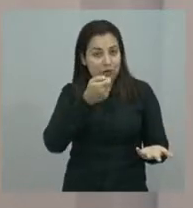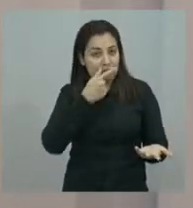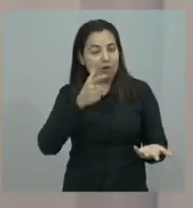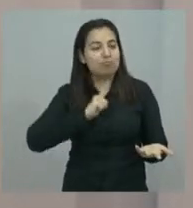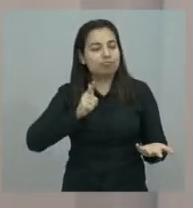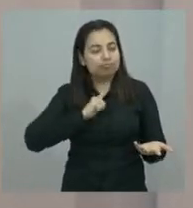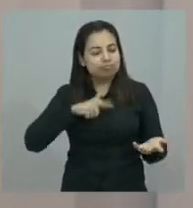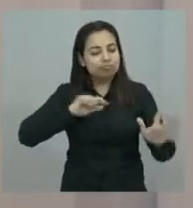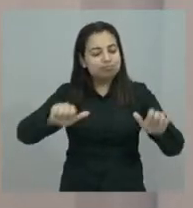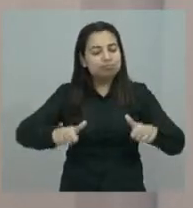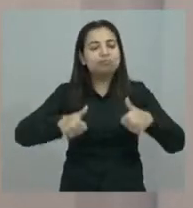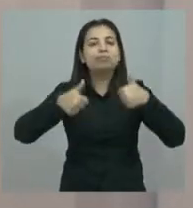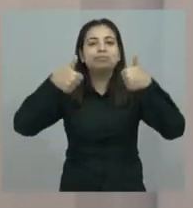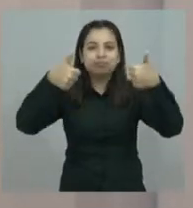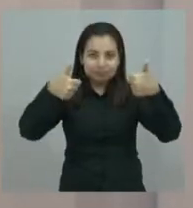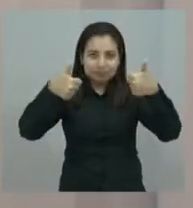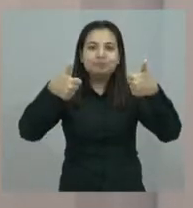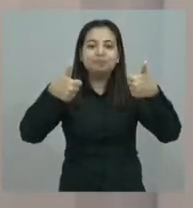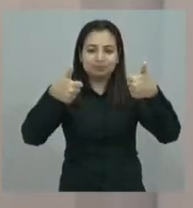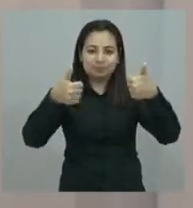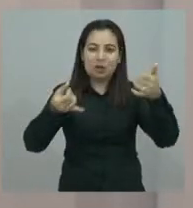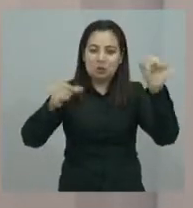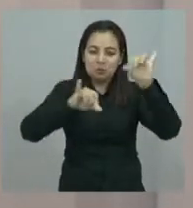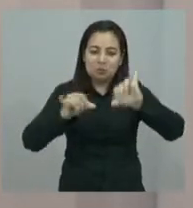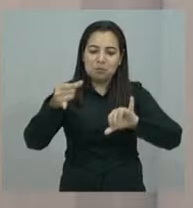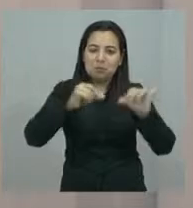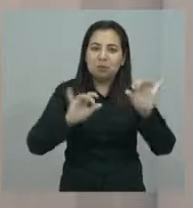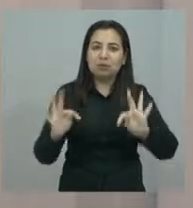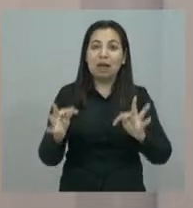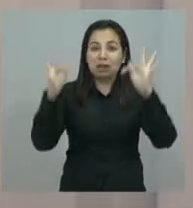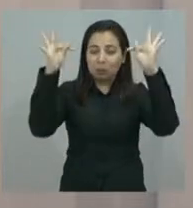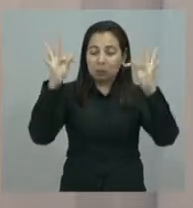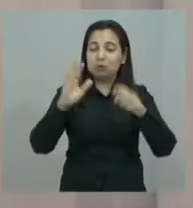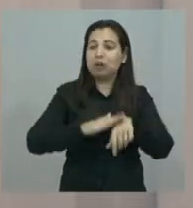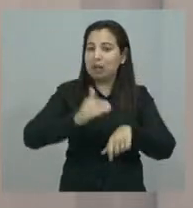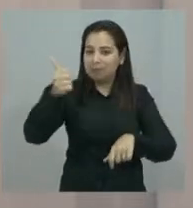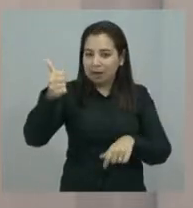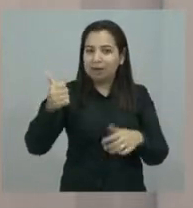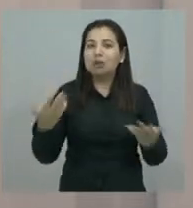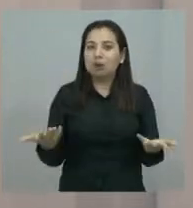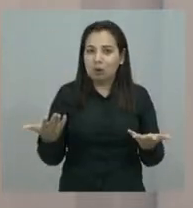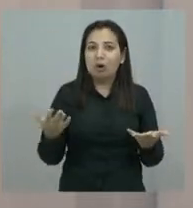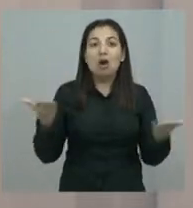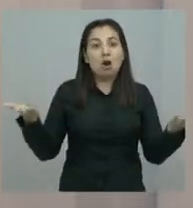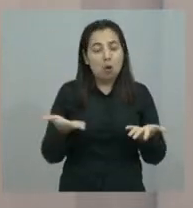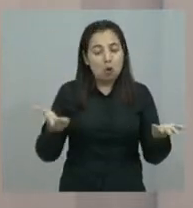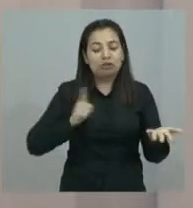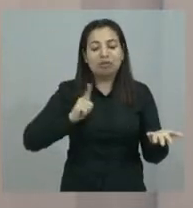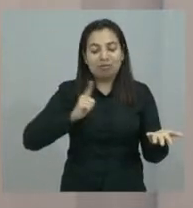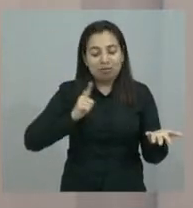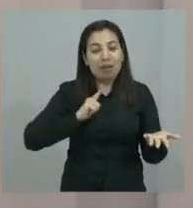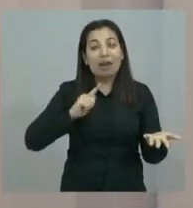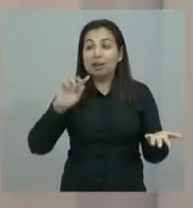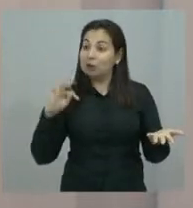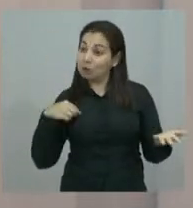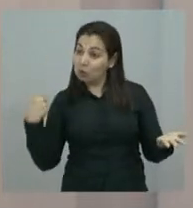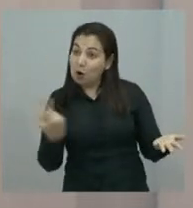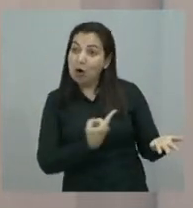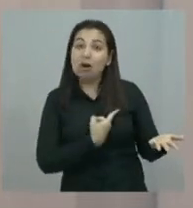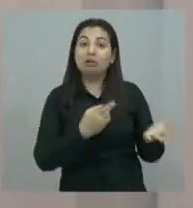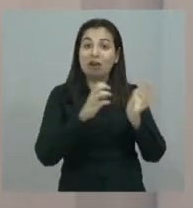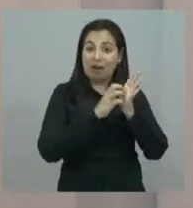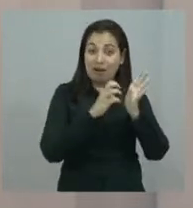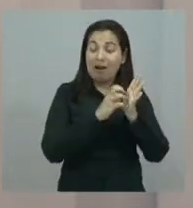né? Hoje ninguém tem mais aquela cara esquelética, né, por conta da medicação, qualidade de vida, né, que adquirimos na